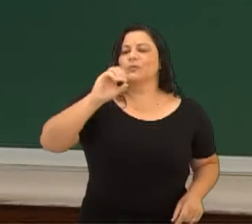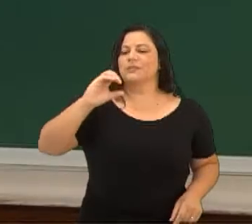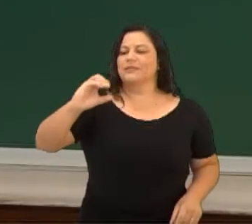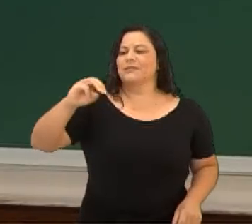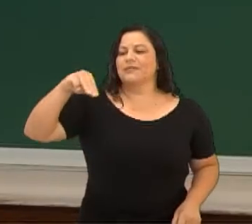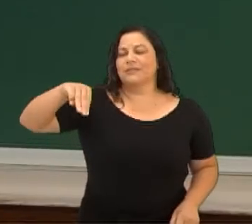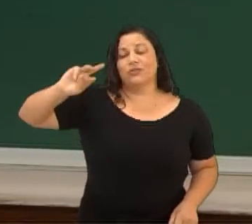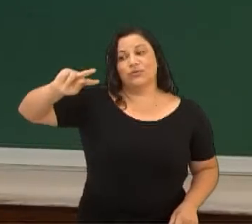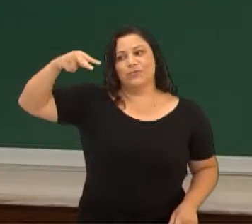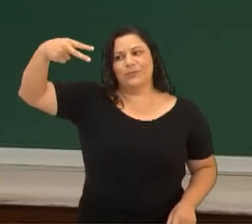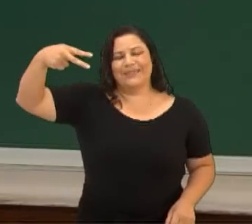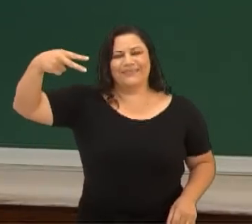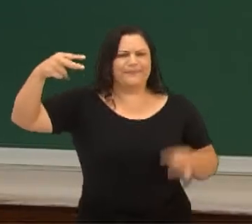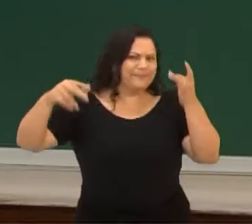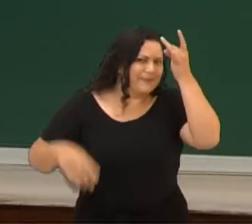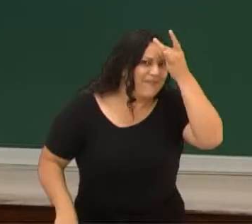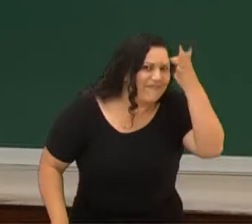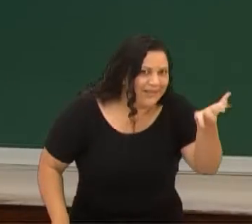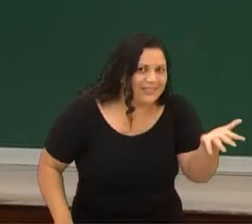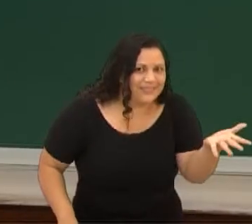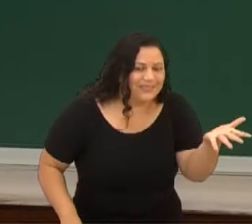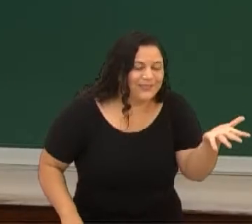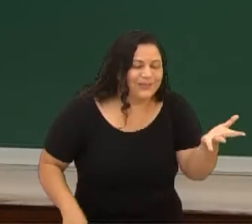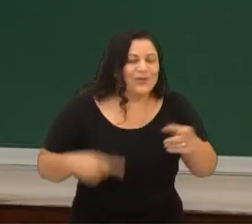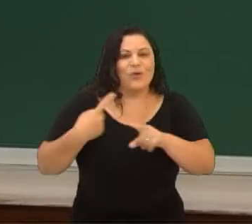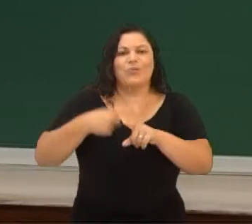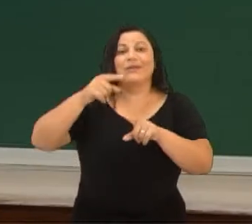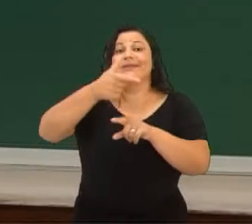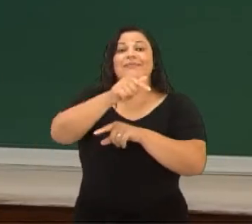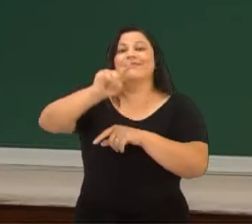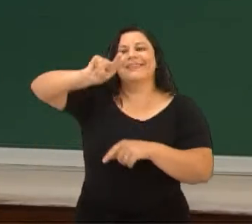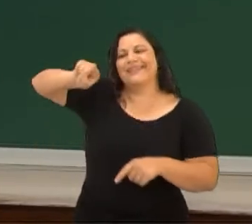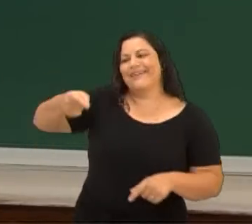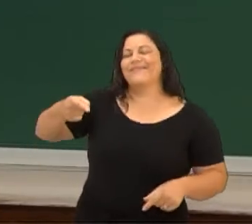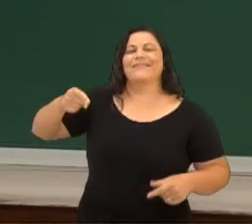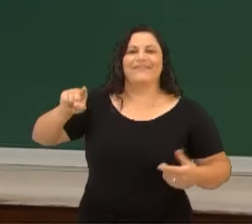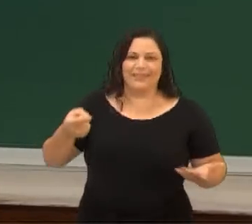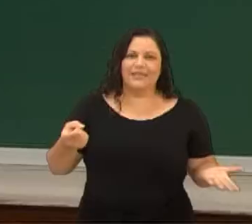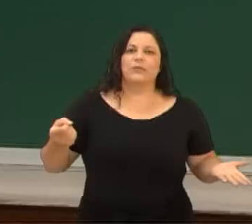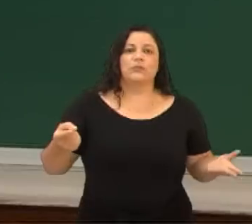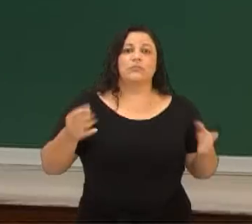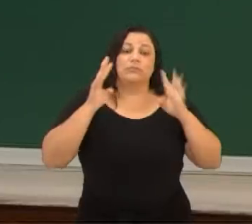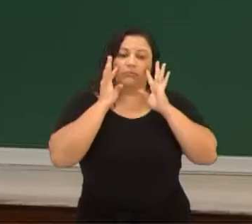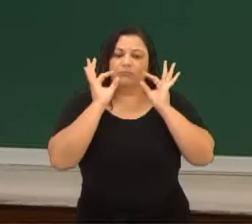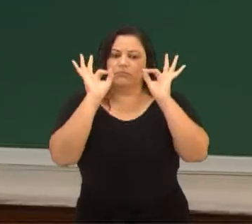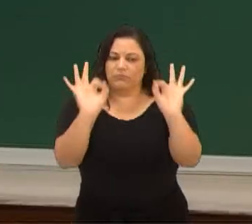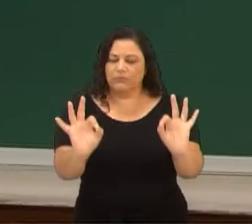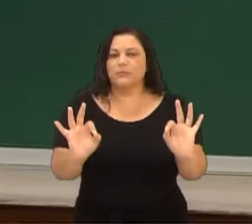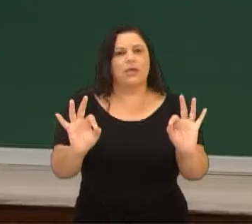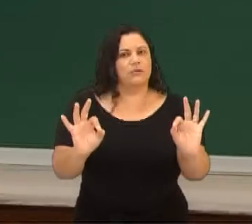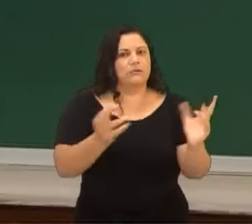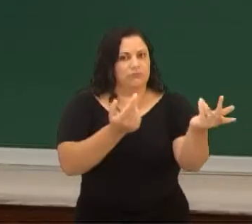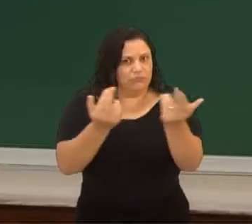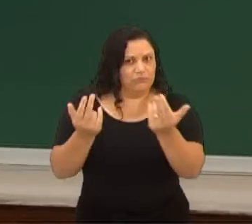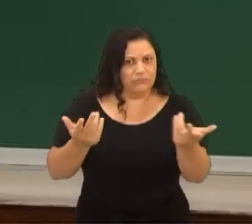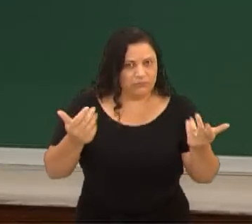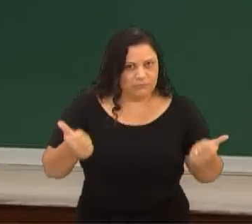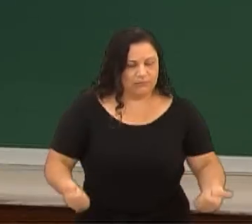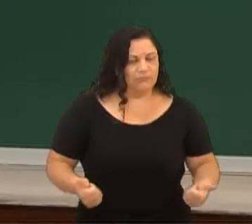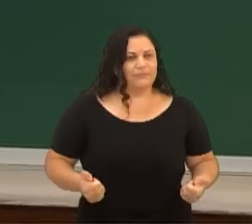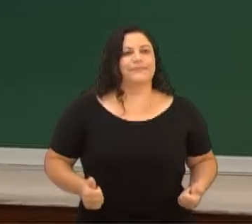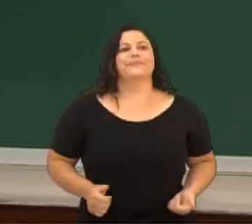quadrados. Esse foi muito mais fácil, por quê? Porque não teve a vírgula, né? Mas tem que prestar atenção do mesmo